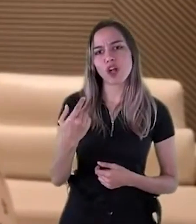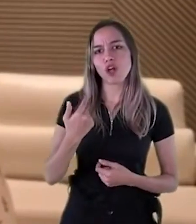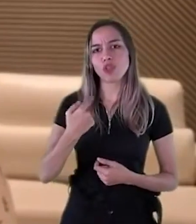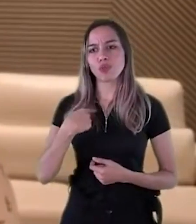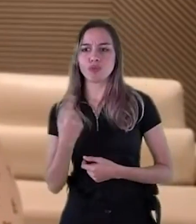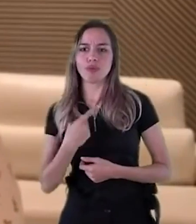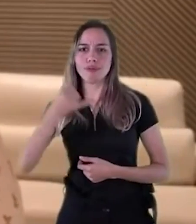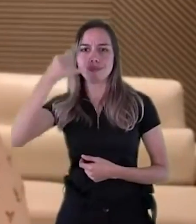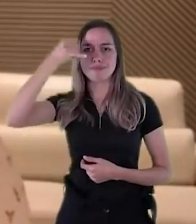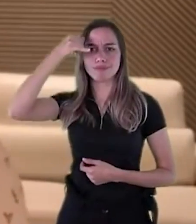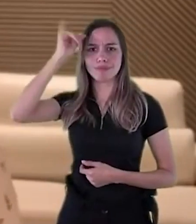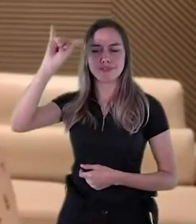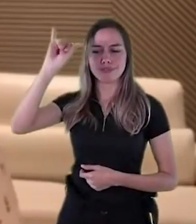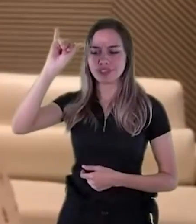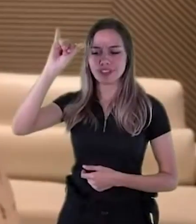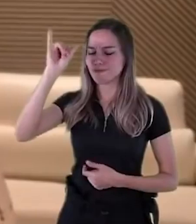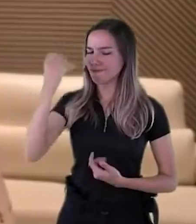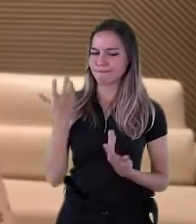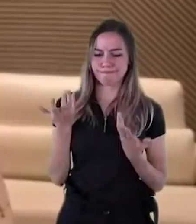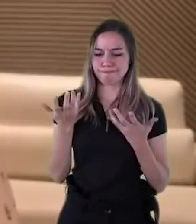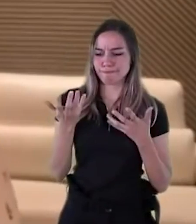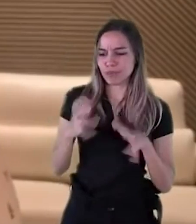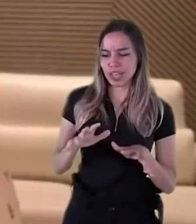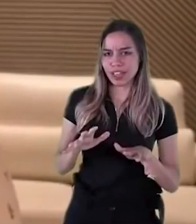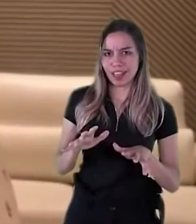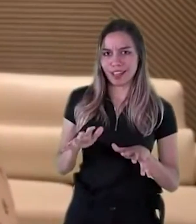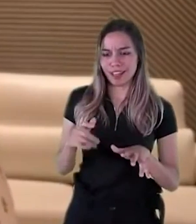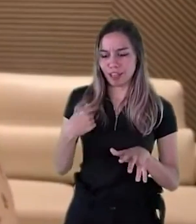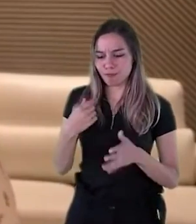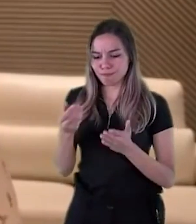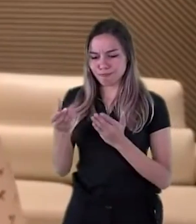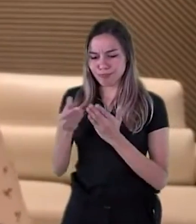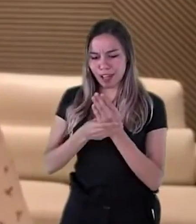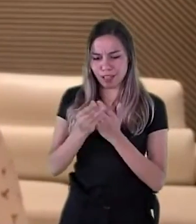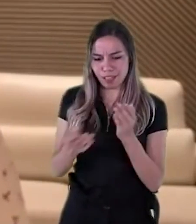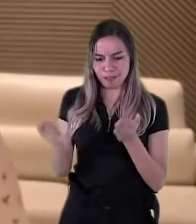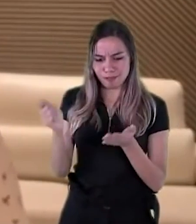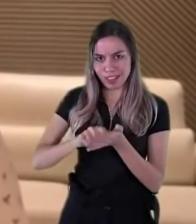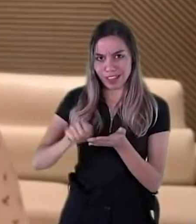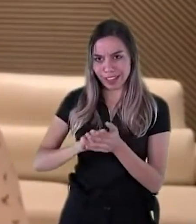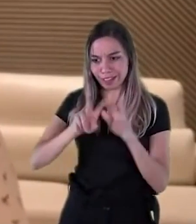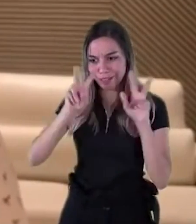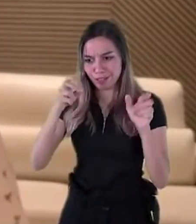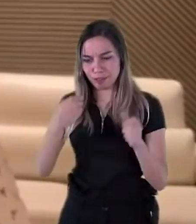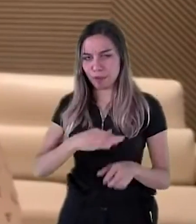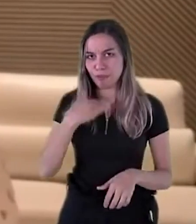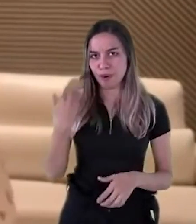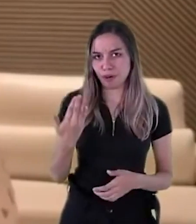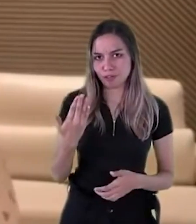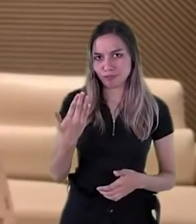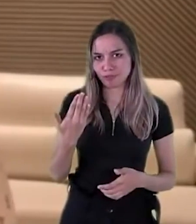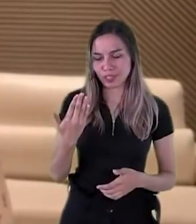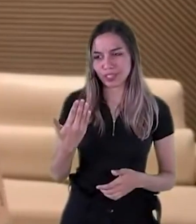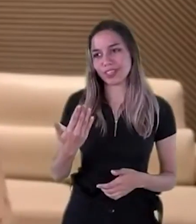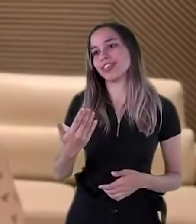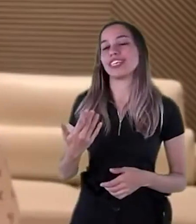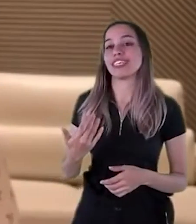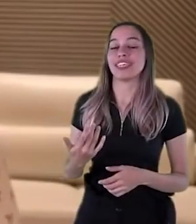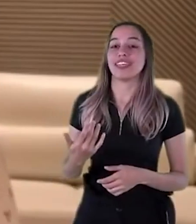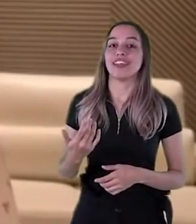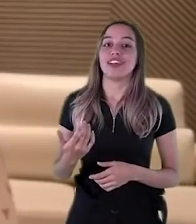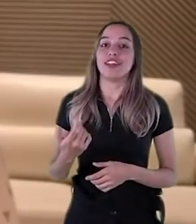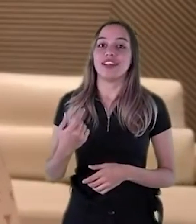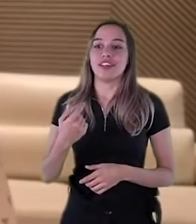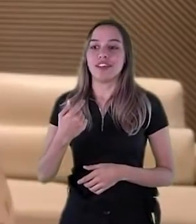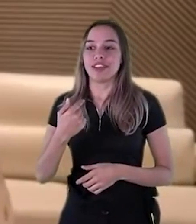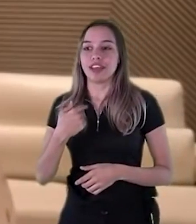isso. E escrever um livro sobre morte e, ao mesmo tempo, vencer o desafio dos interesses literários da minha